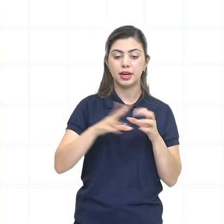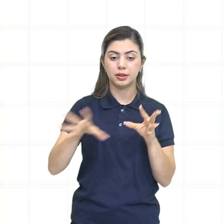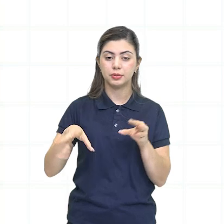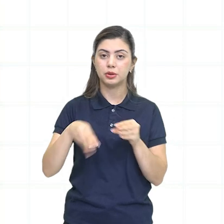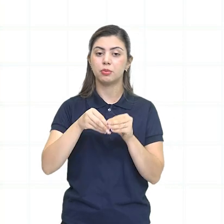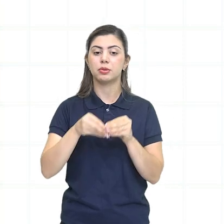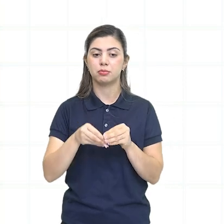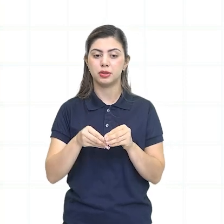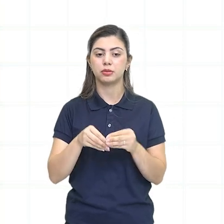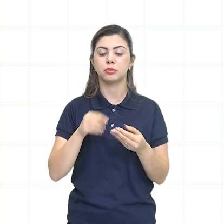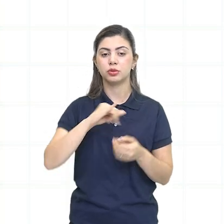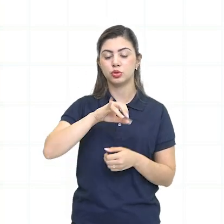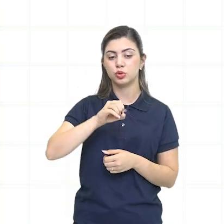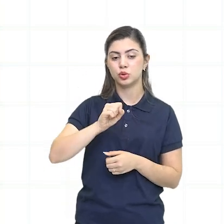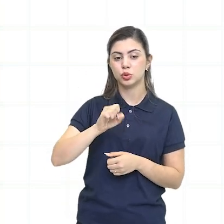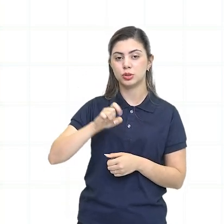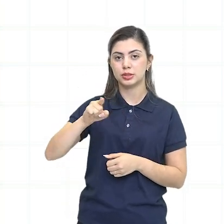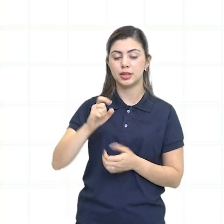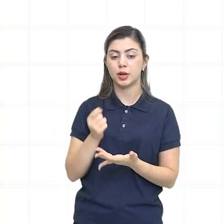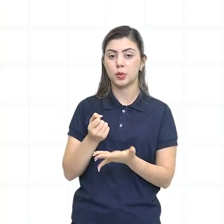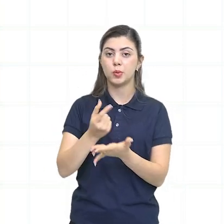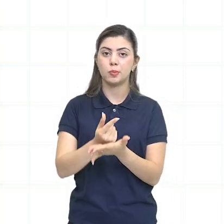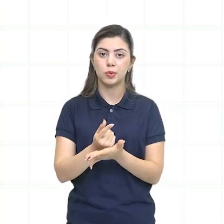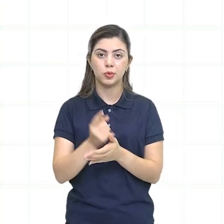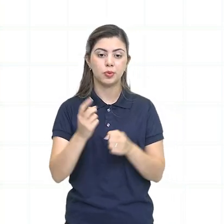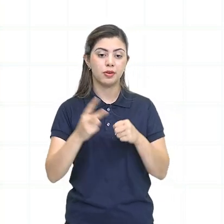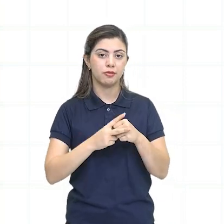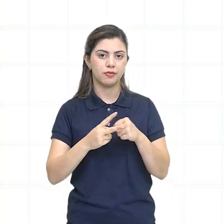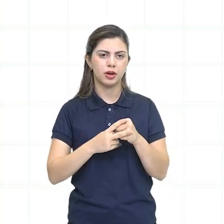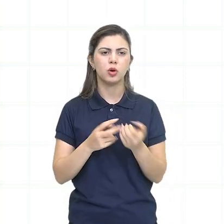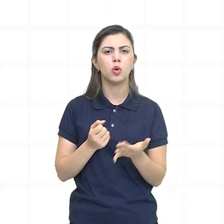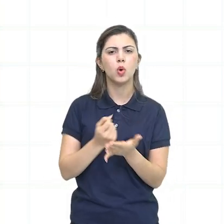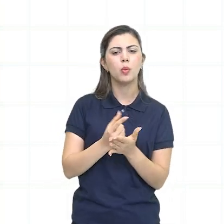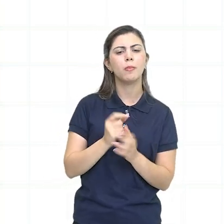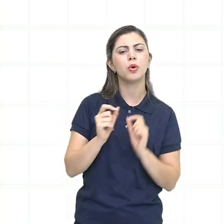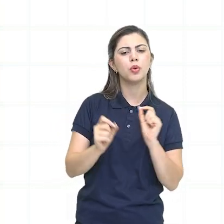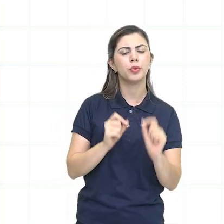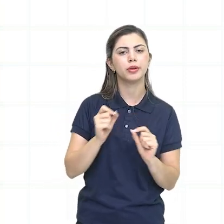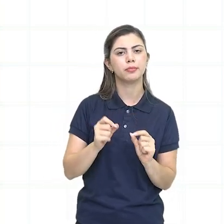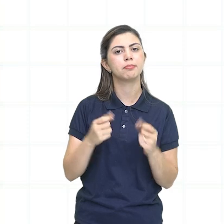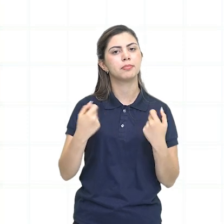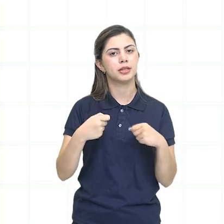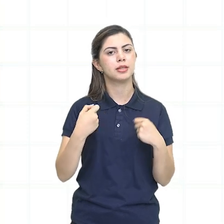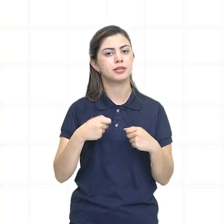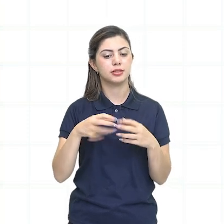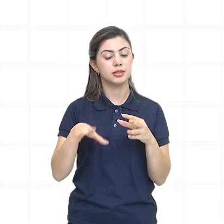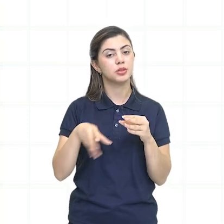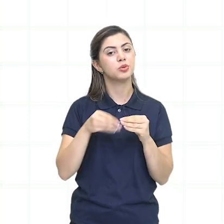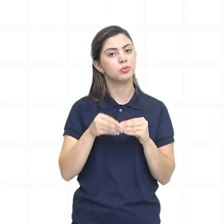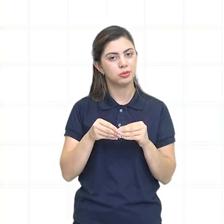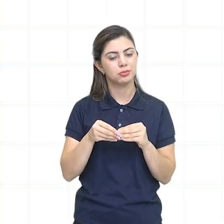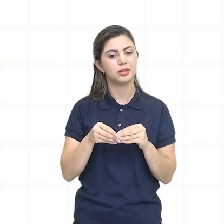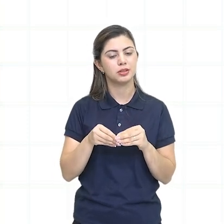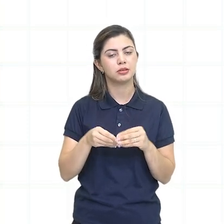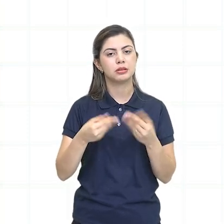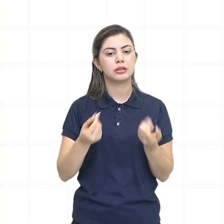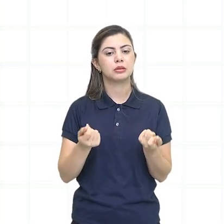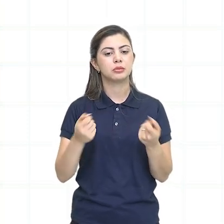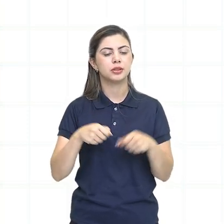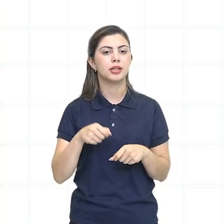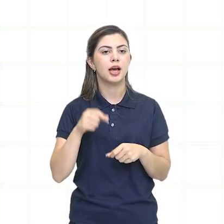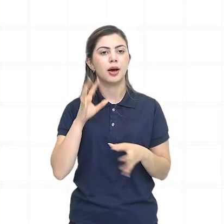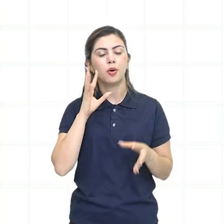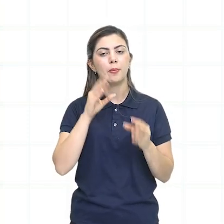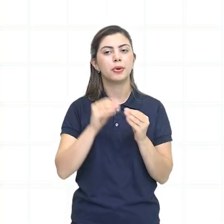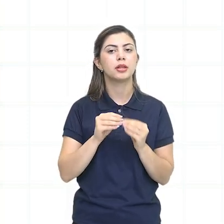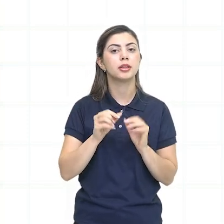complemento, José comprou, aqui é o verbo, ele comprou o quê? Eu preciso desse complemento, né? Para dar